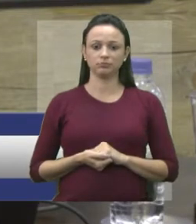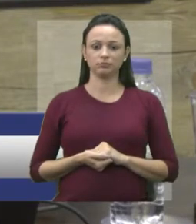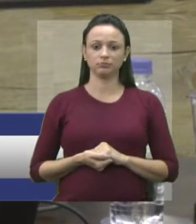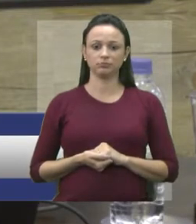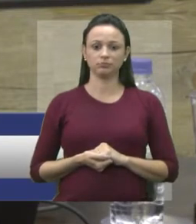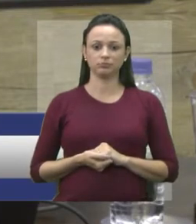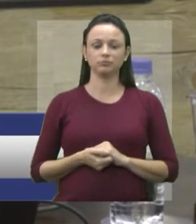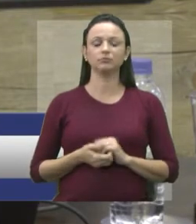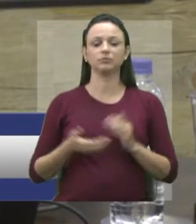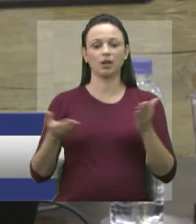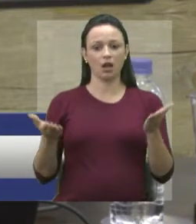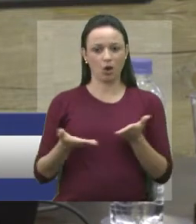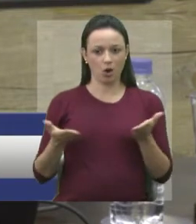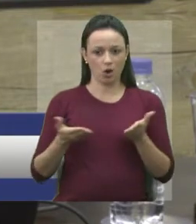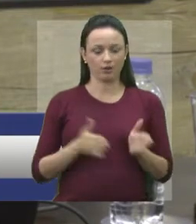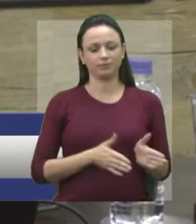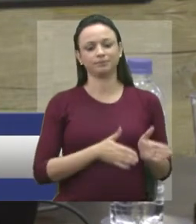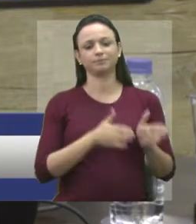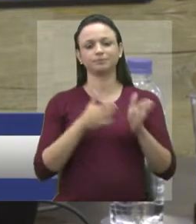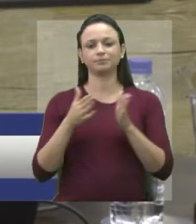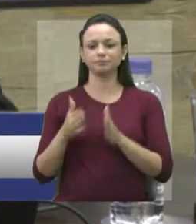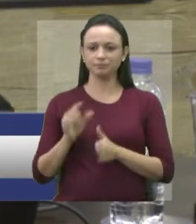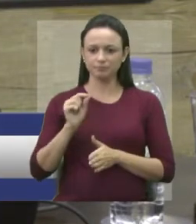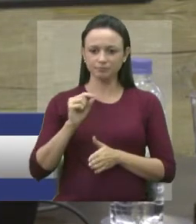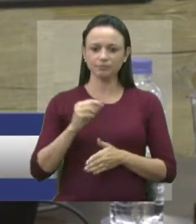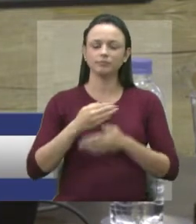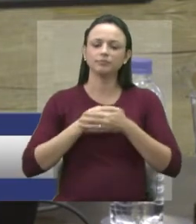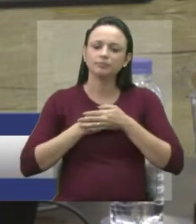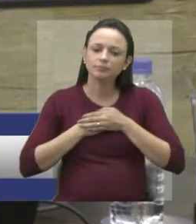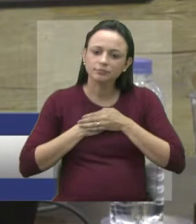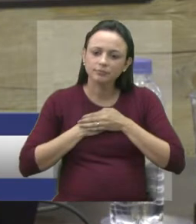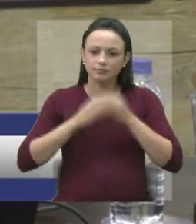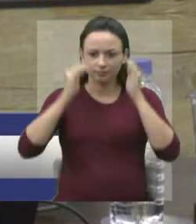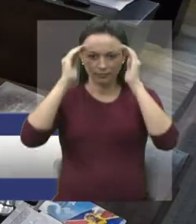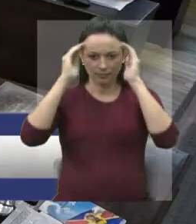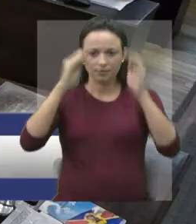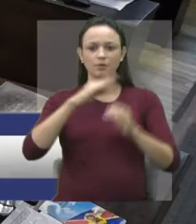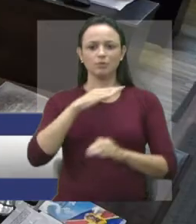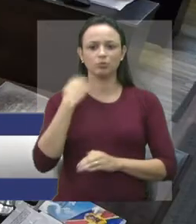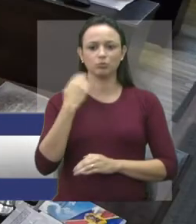Na sequência, serão apresentados os votos de pesar.